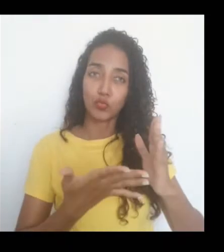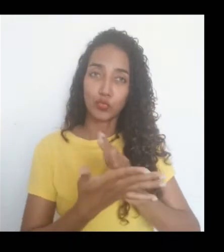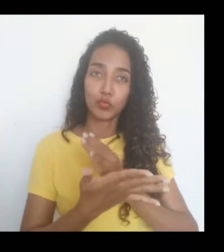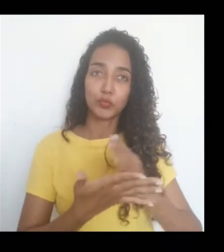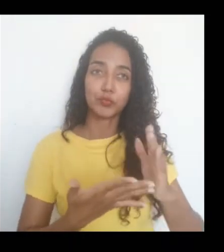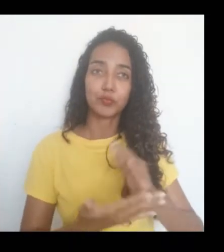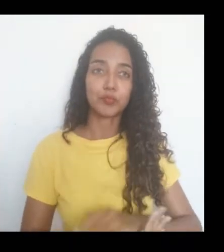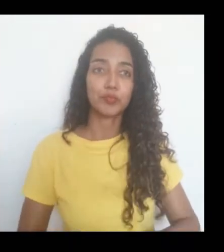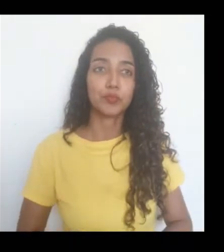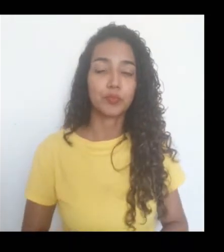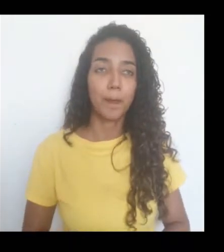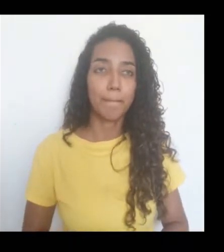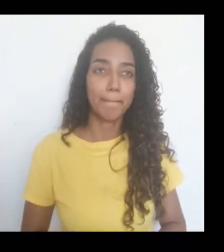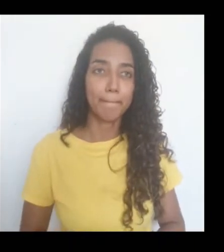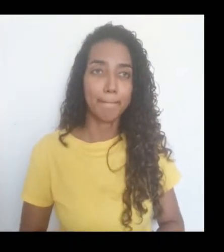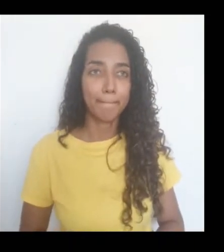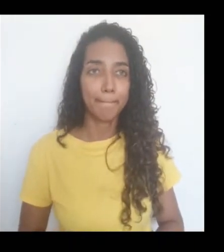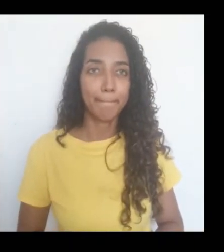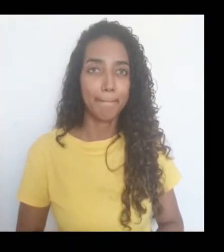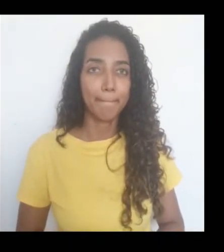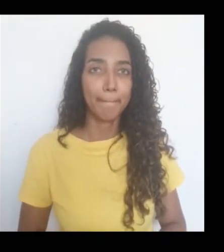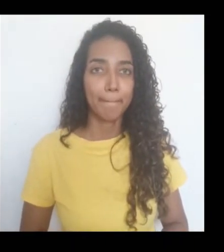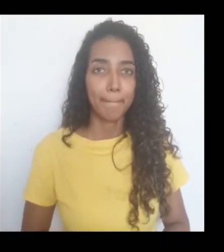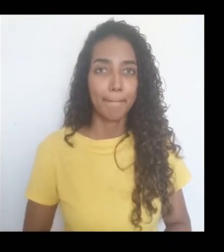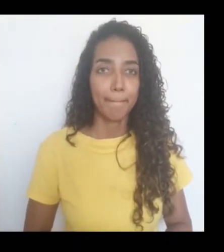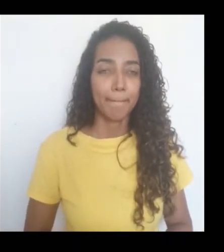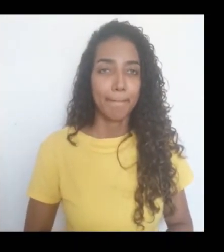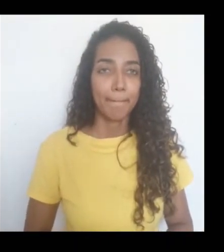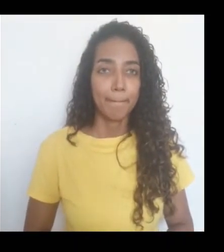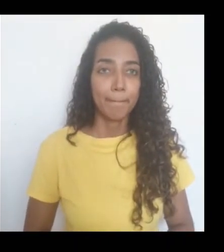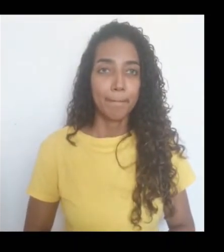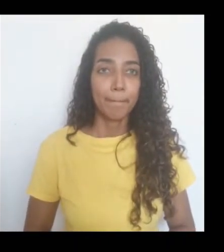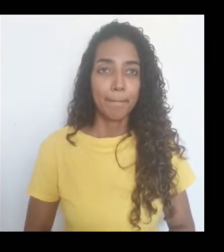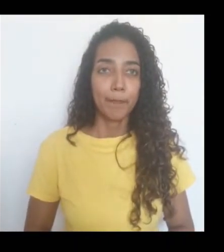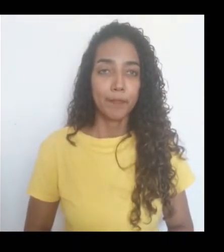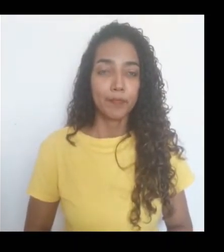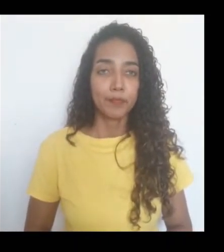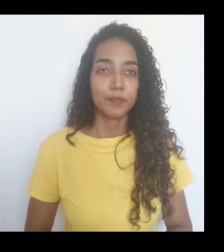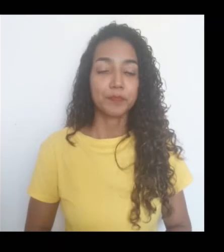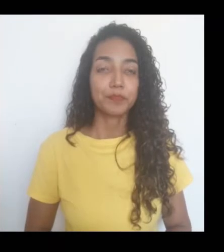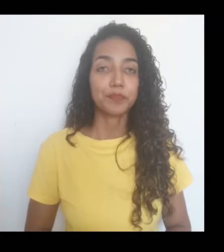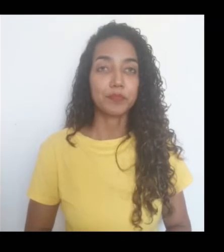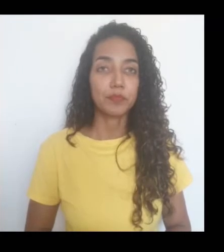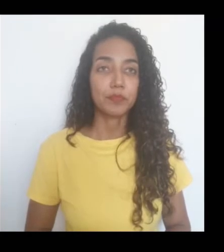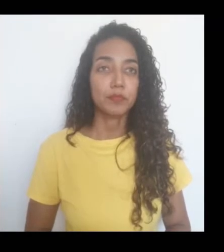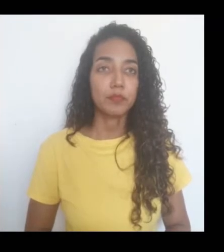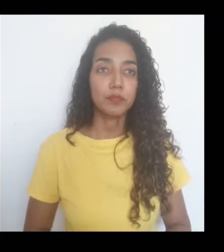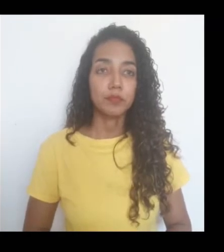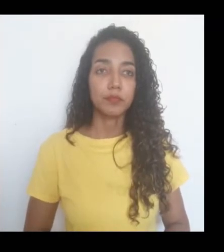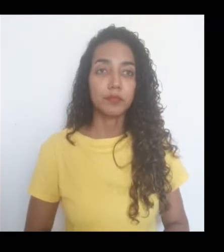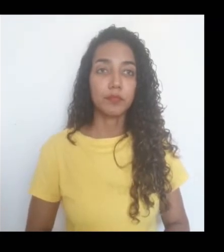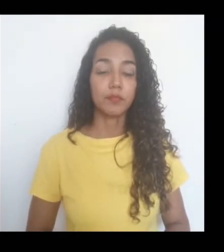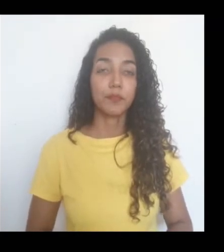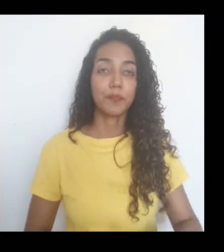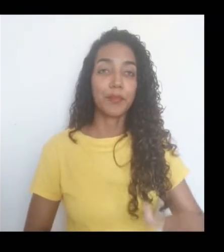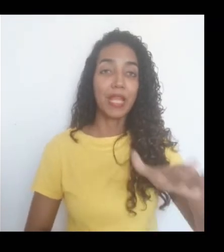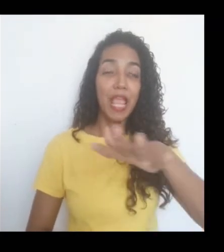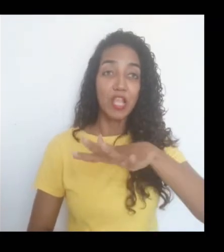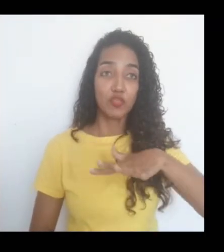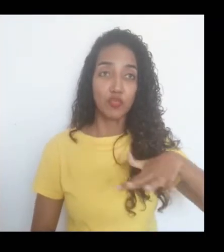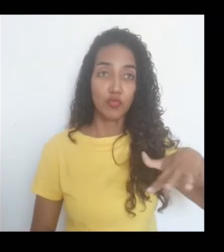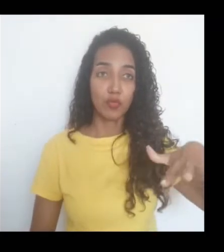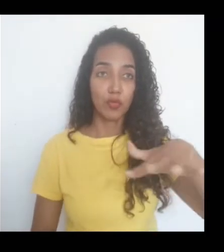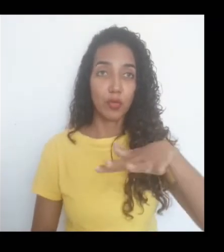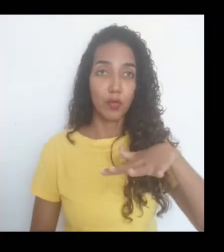tem ação, né? Que não tem um comportamento. Em geral, e aí vale uma observação, como os